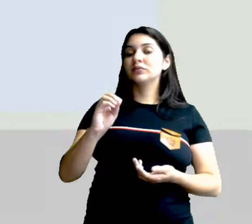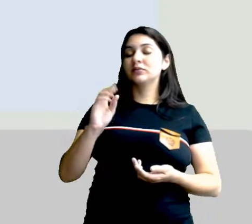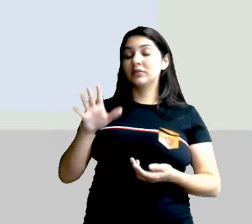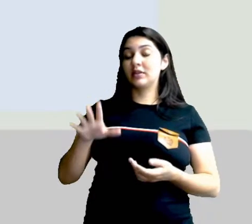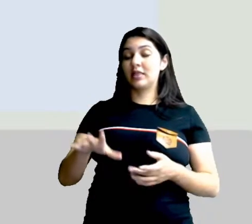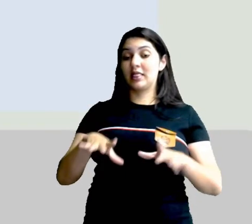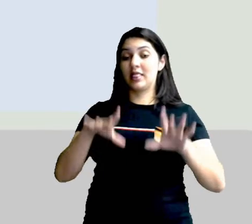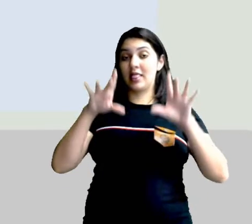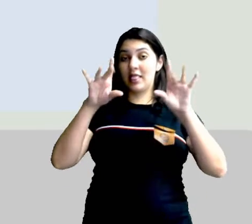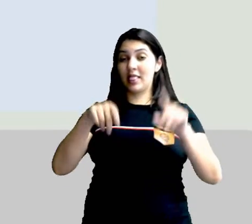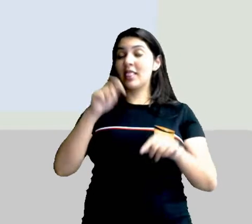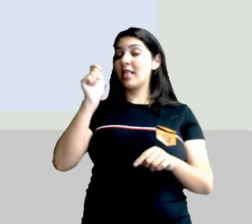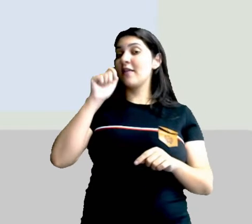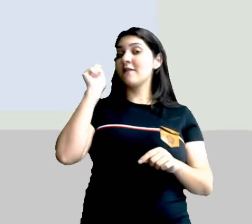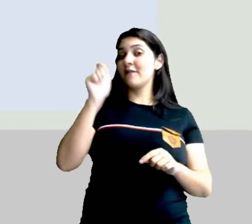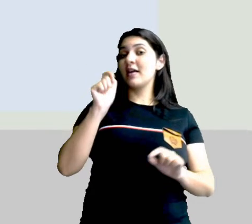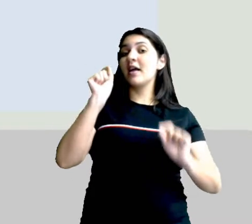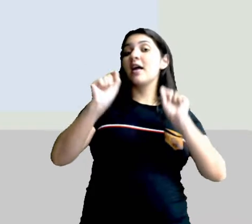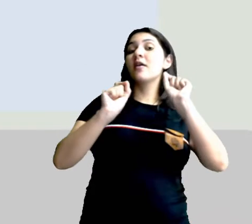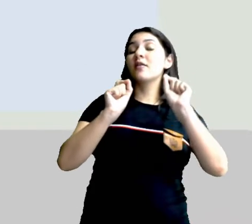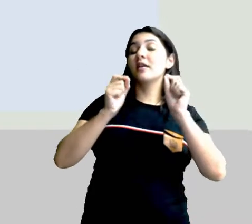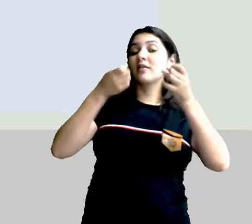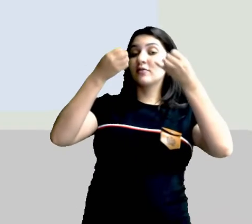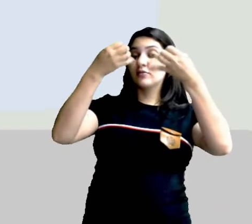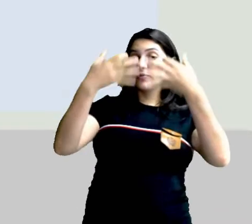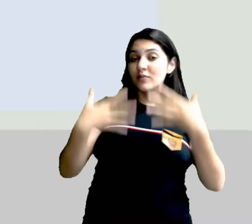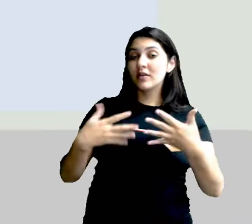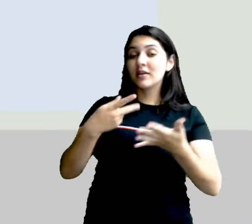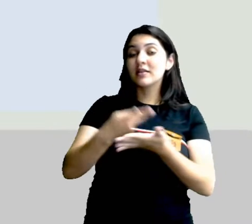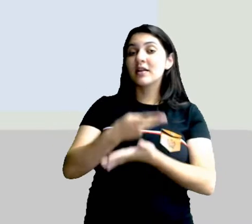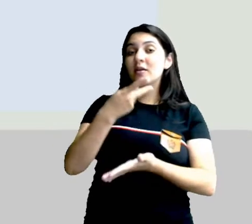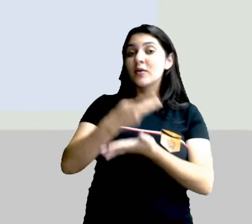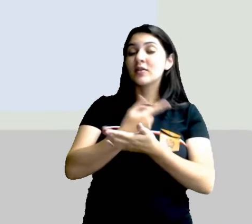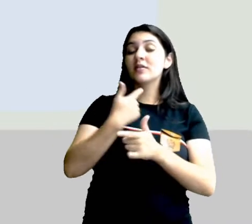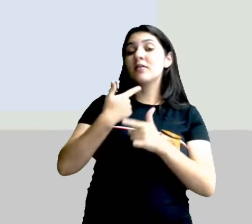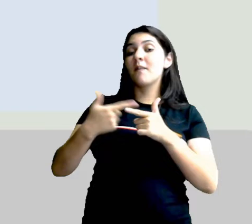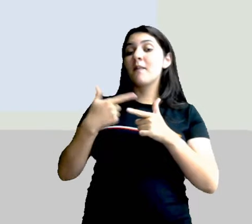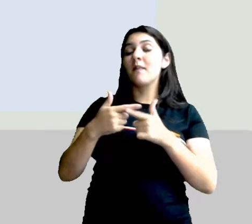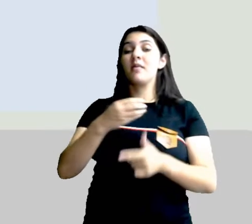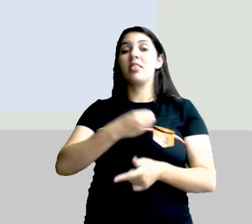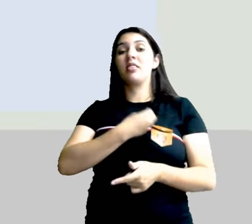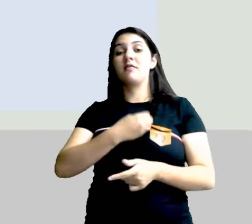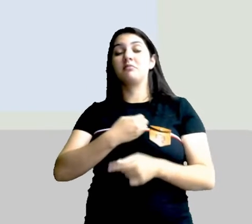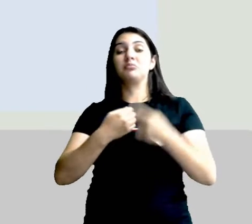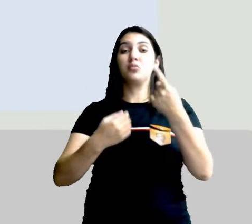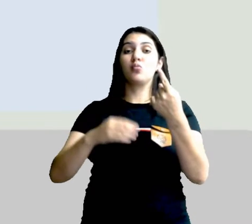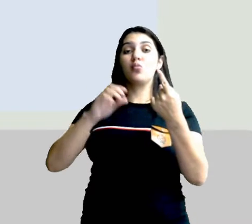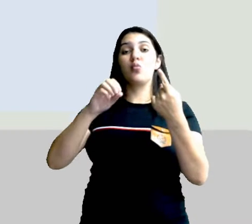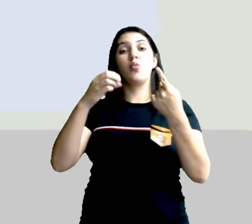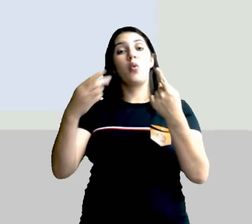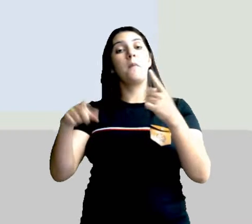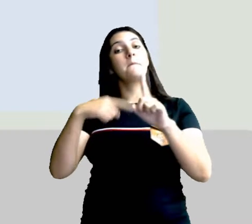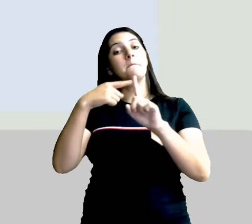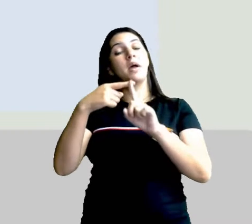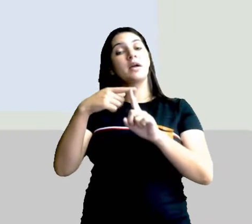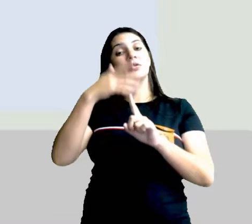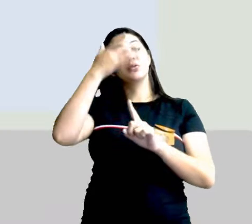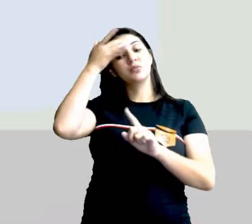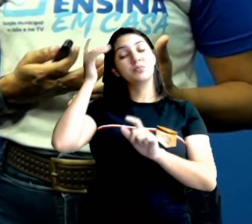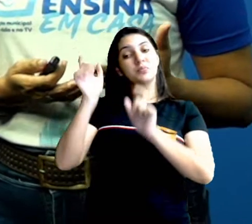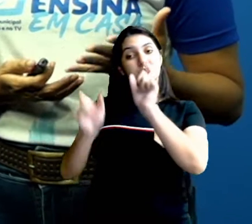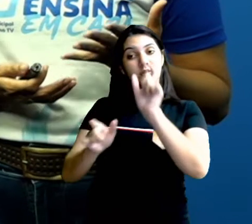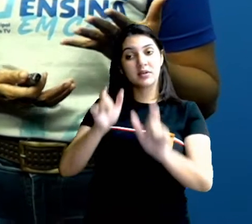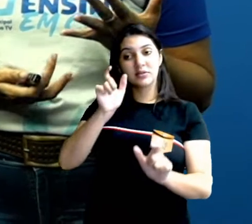de fadas é uma narrativa de acontecimento ou situações de vida de um ou mais personagens. O conto